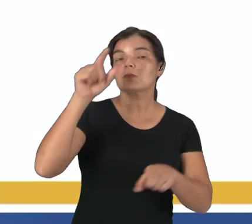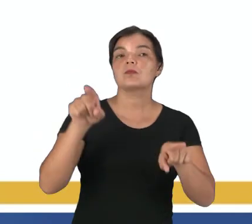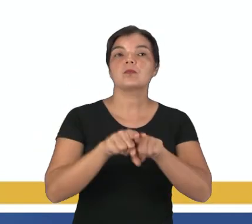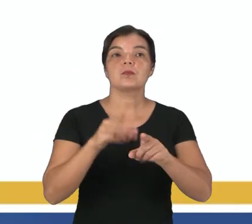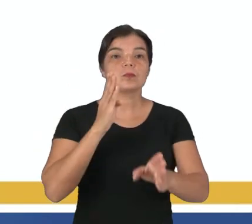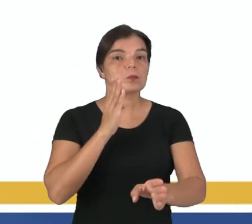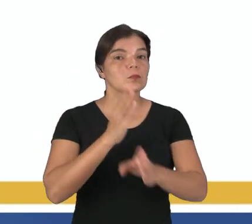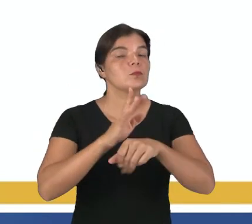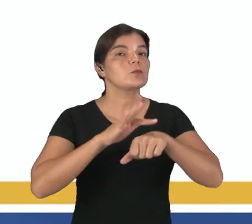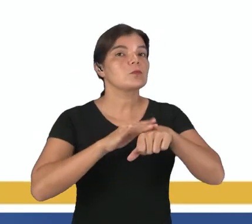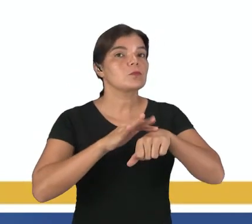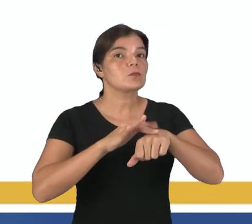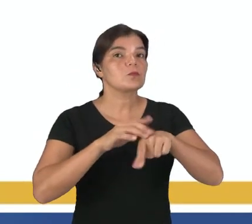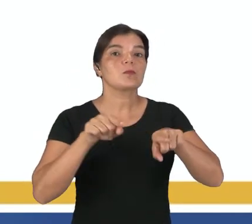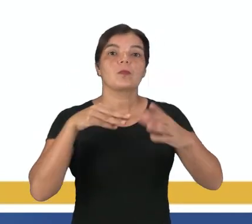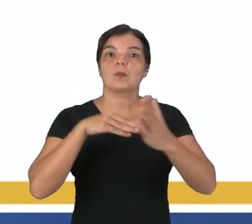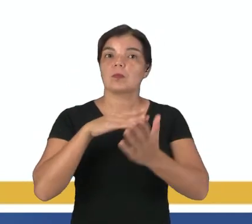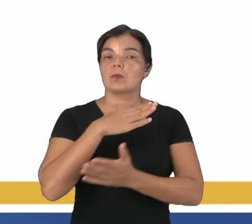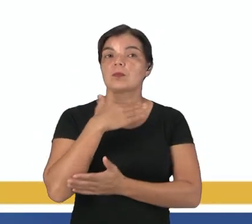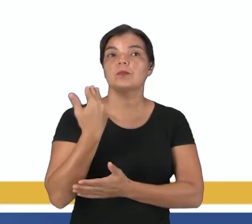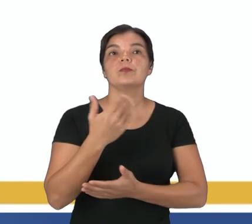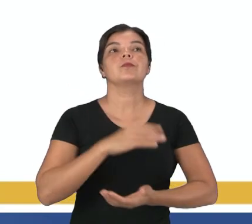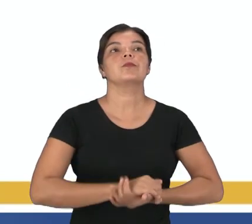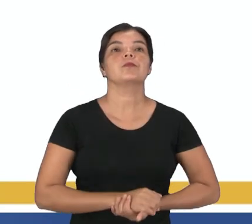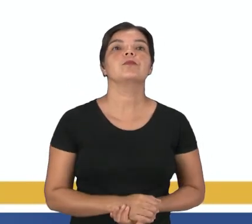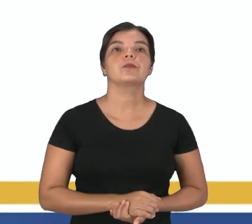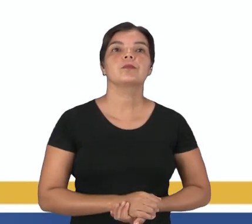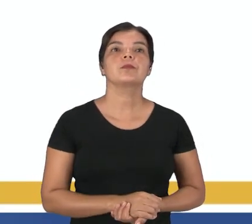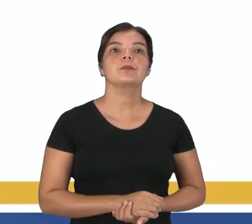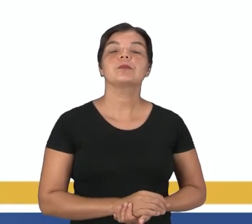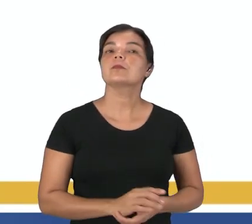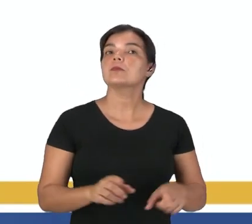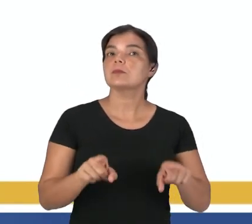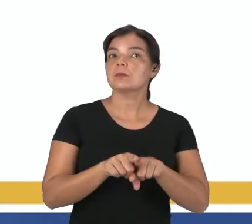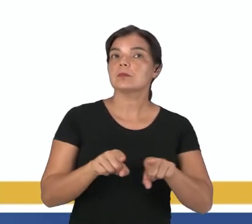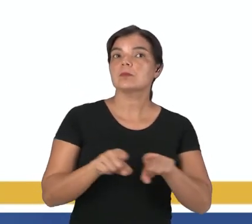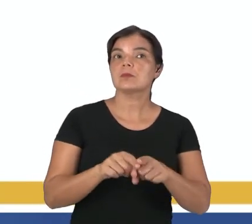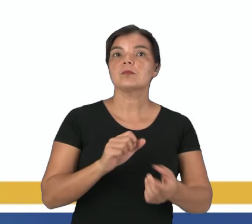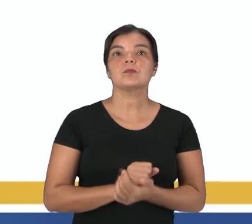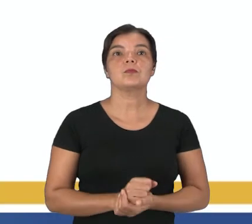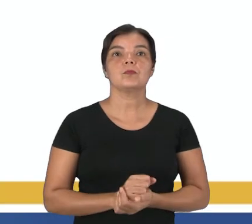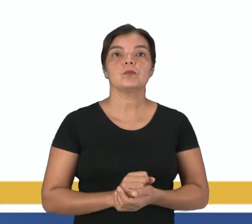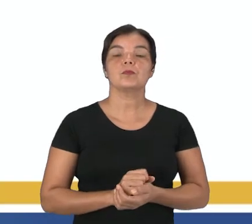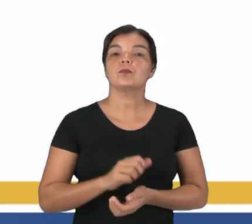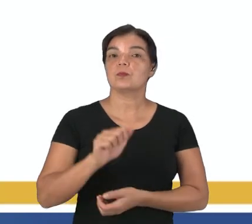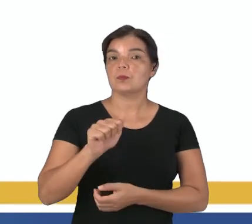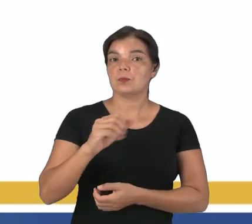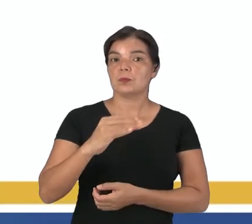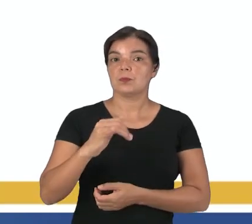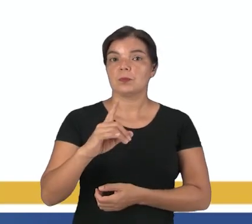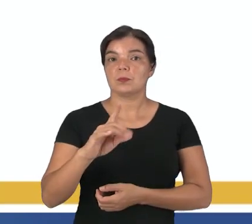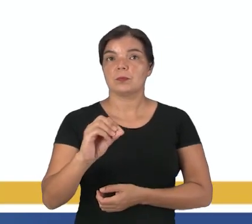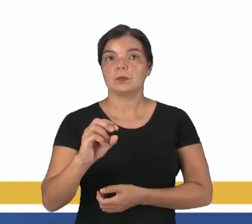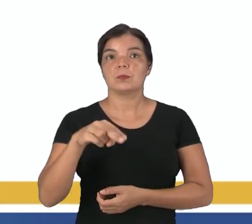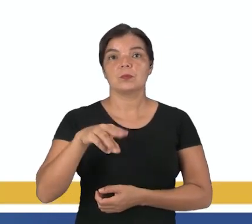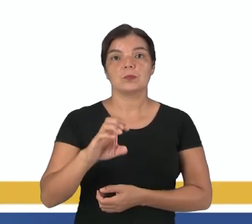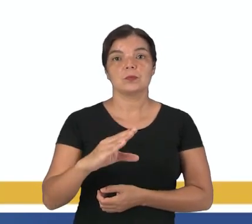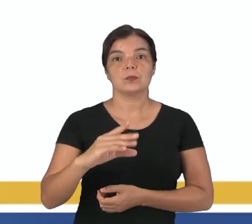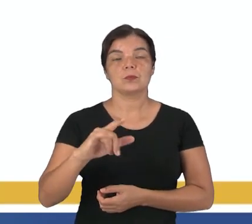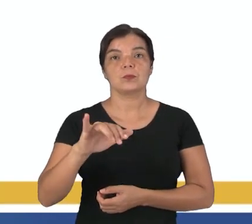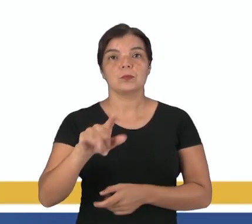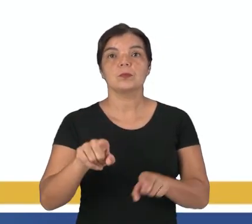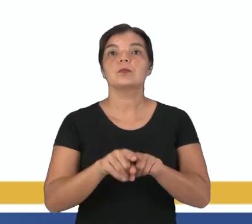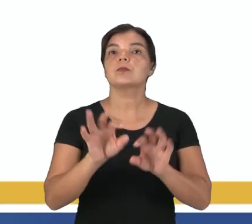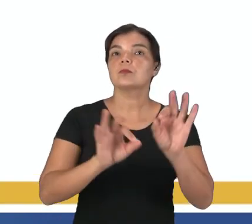pode causar doenças e levar até a morte E além disso nós temos os ácidos nucleicos que são formados por